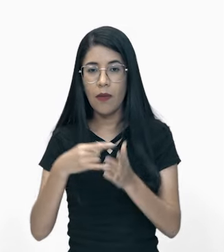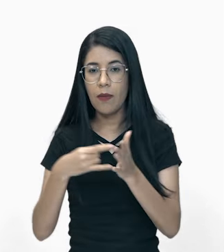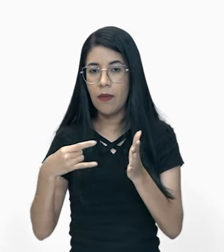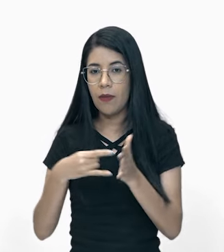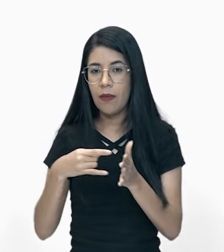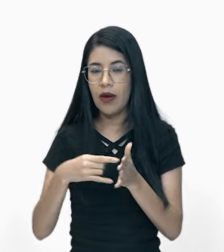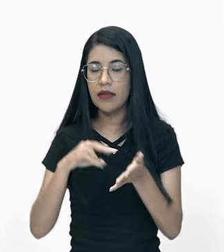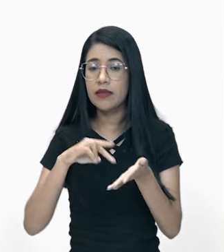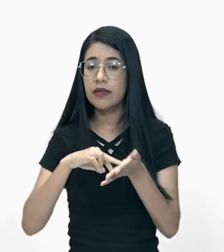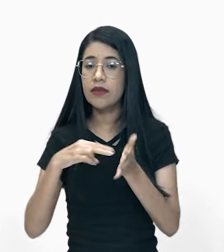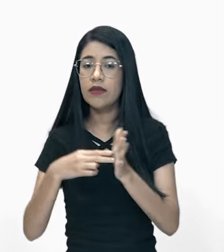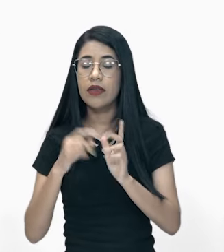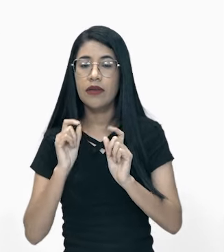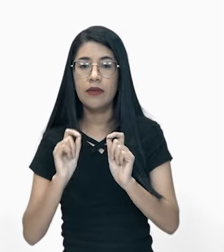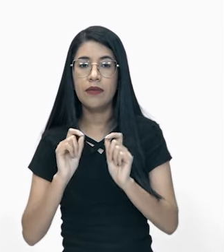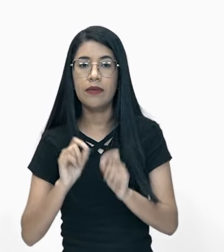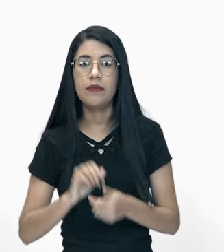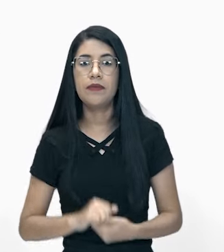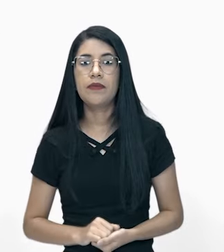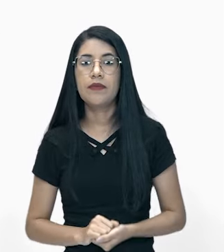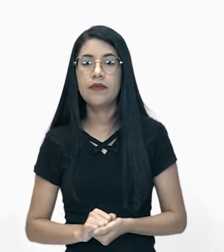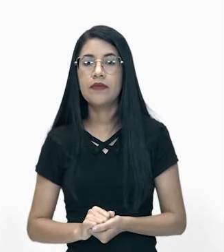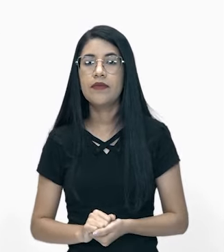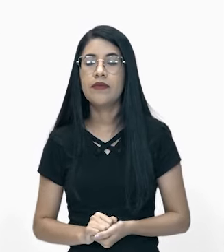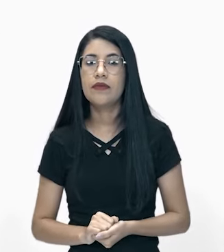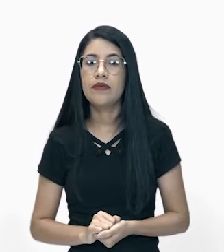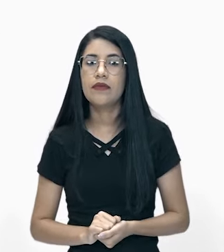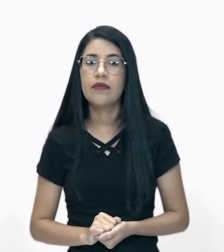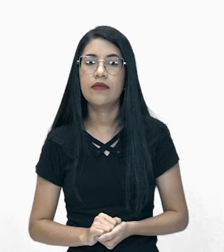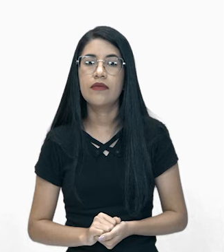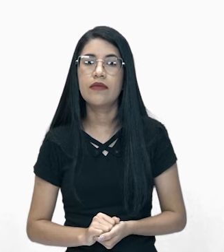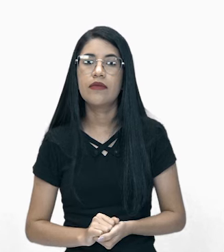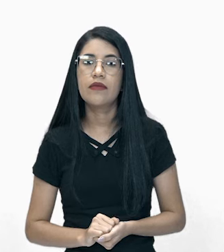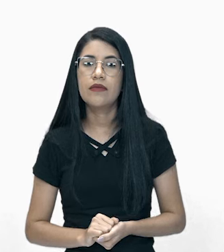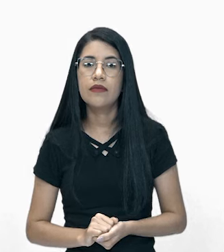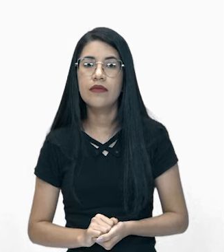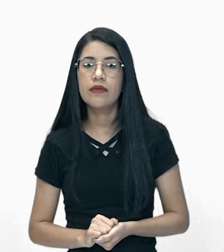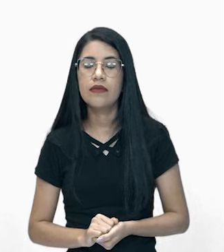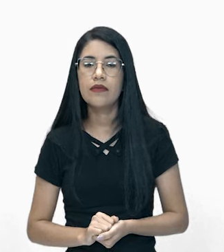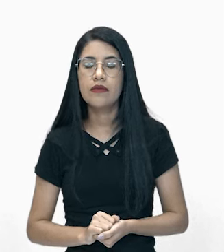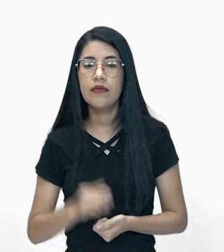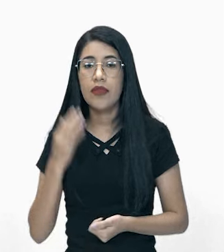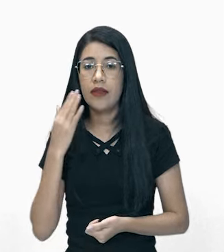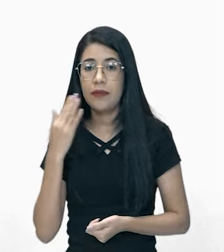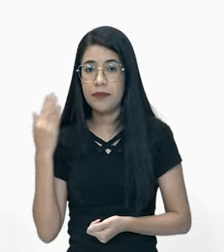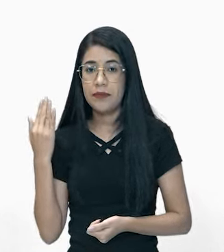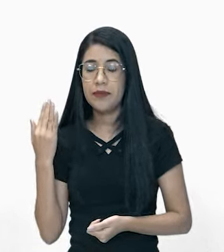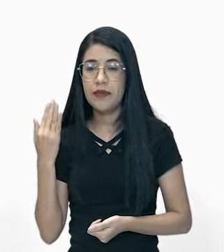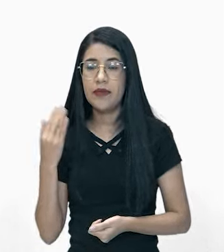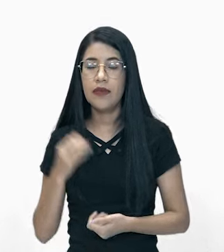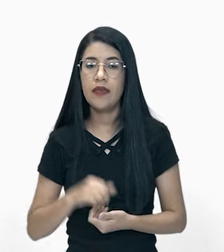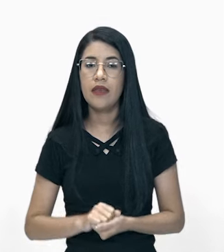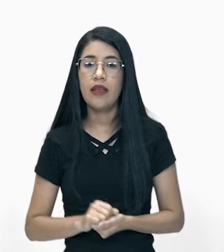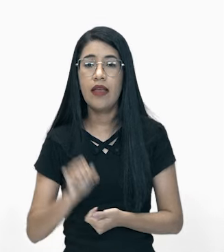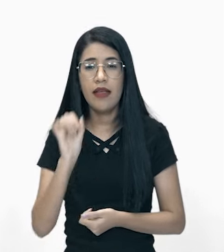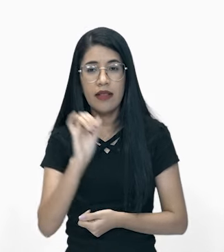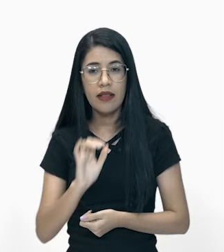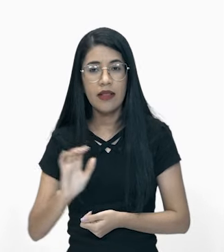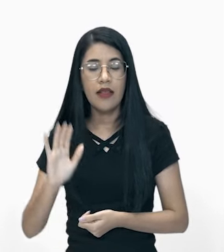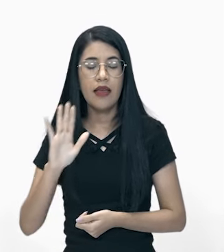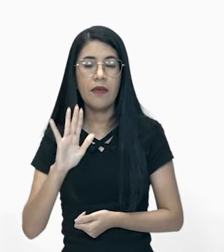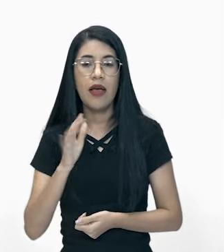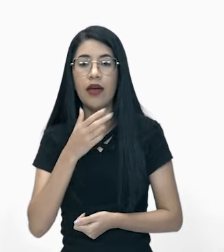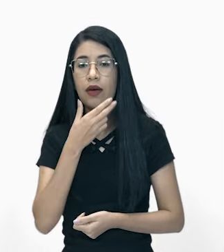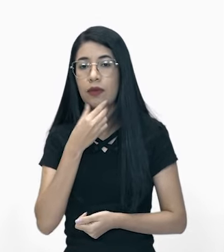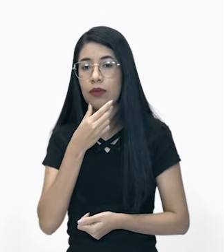eletromagnética? O que é uma radiação eletromagnética? Vejam que eu trouxe aí uma imagem